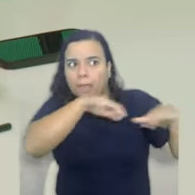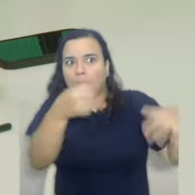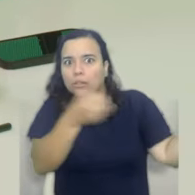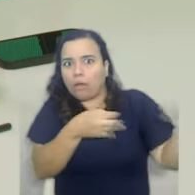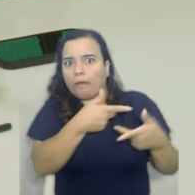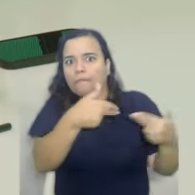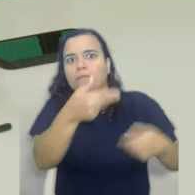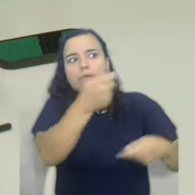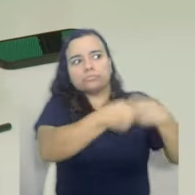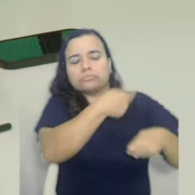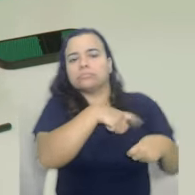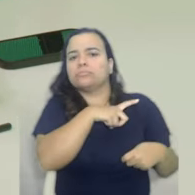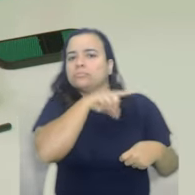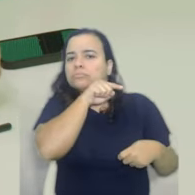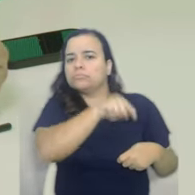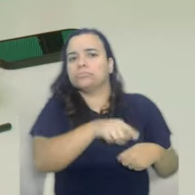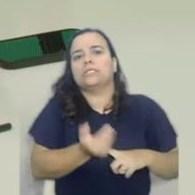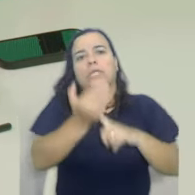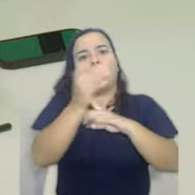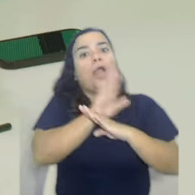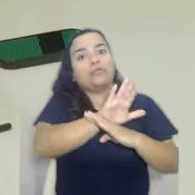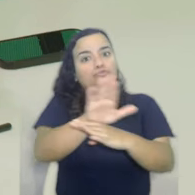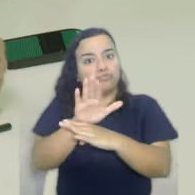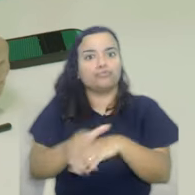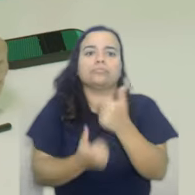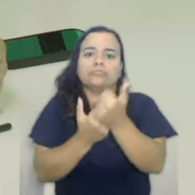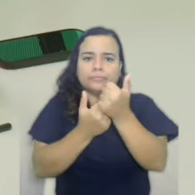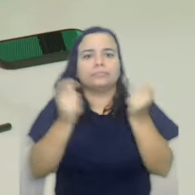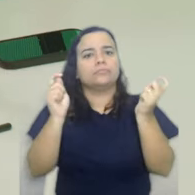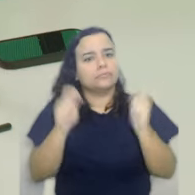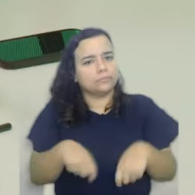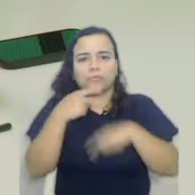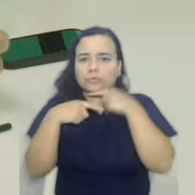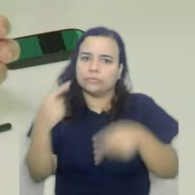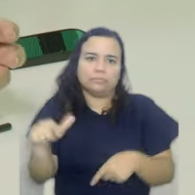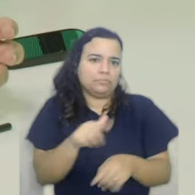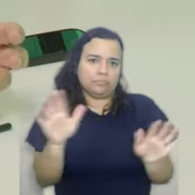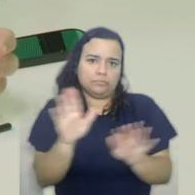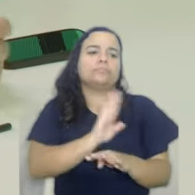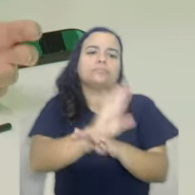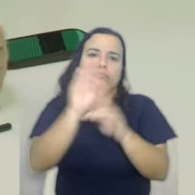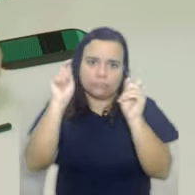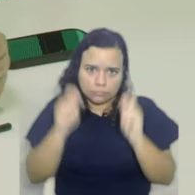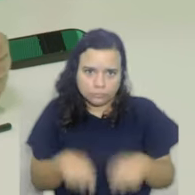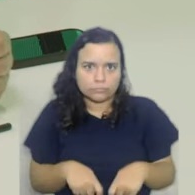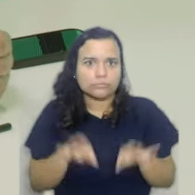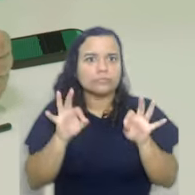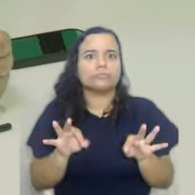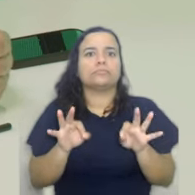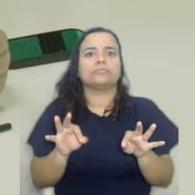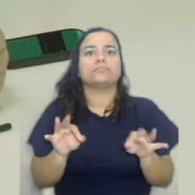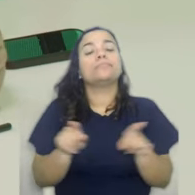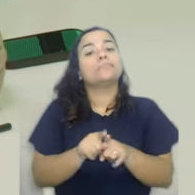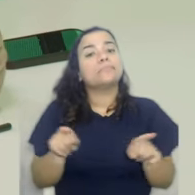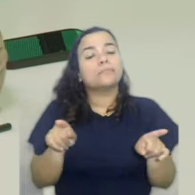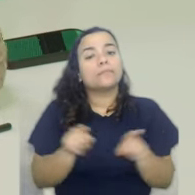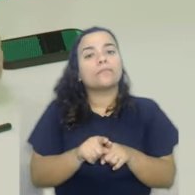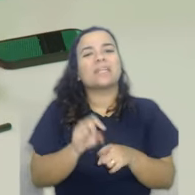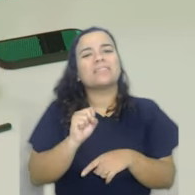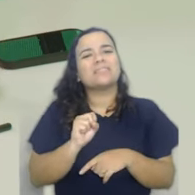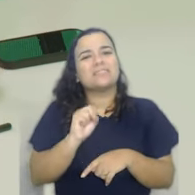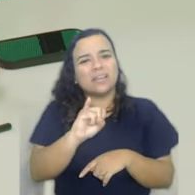fazer tecnologia ajuda não não tenho dúvida né mas enfim eu acho que se for para